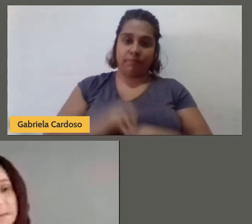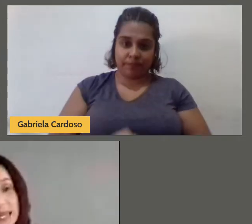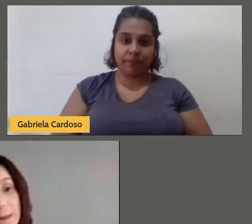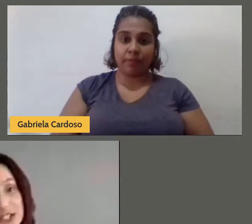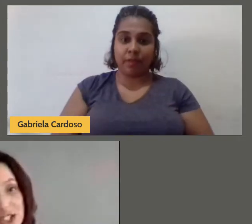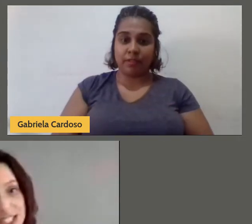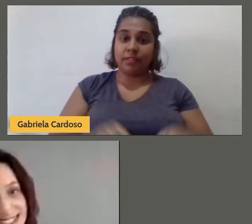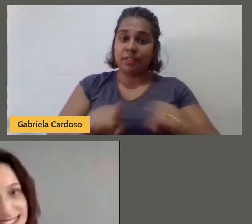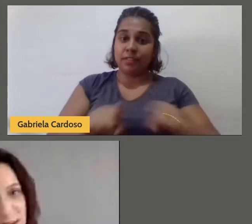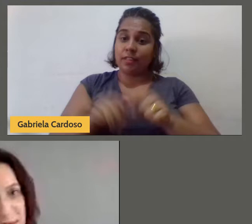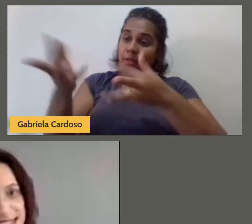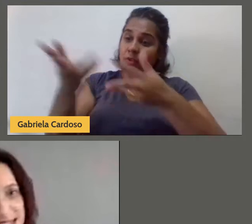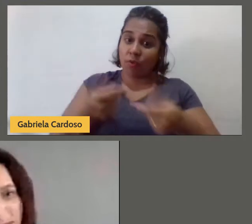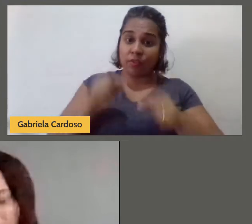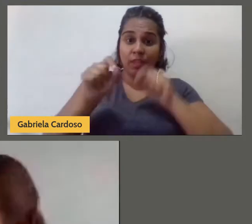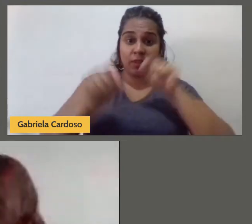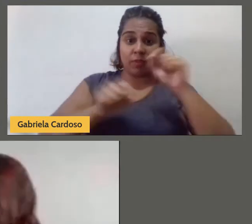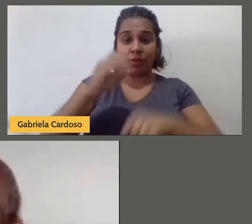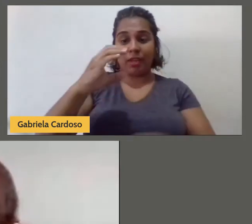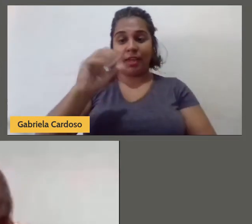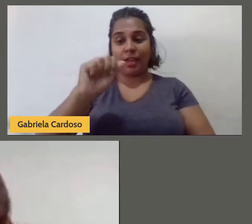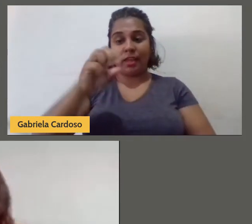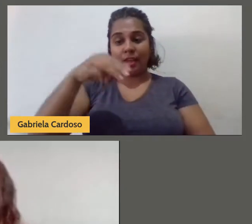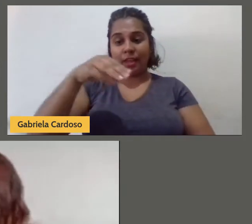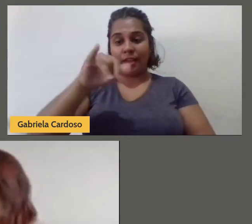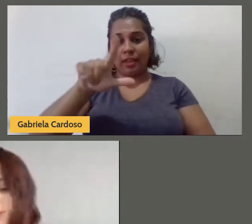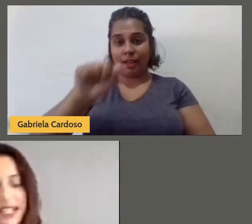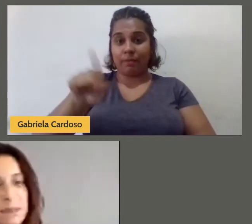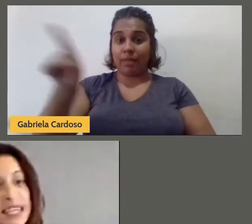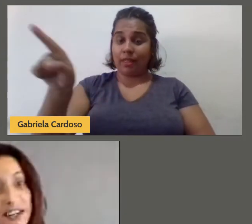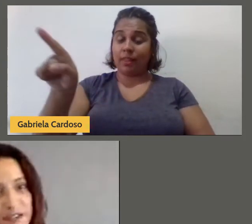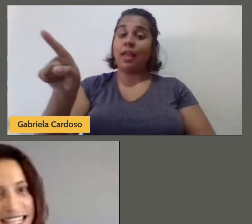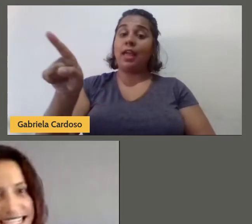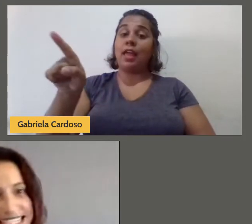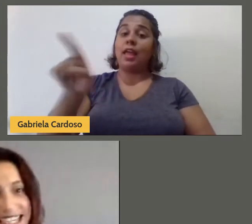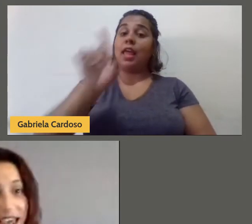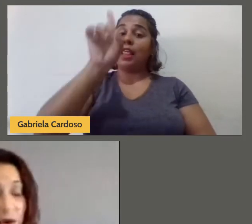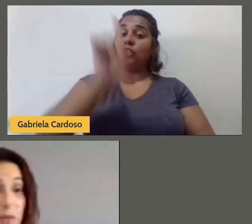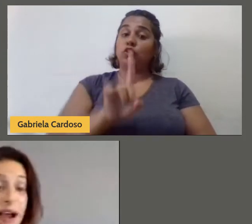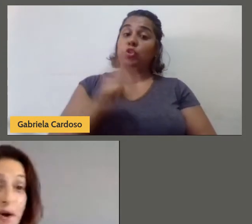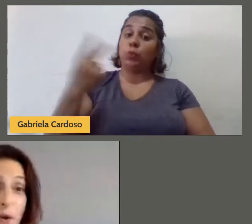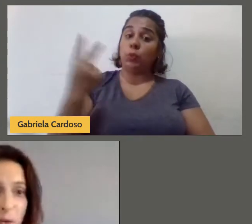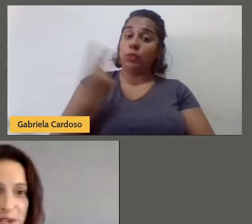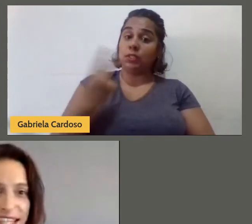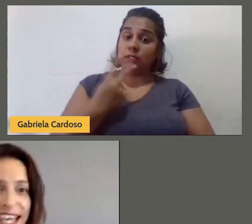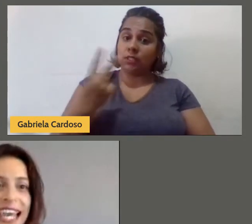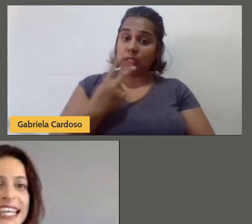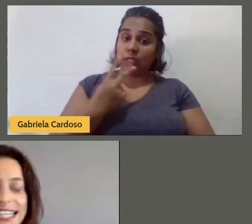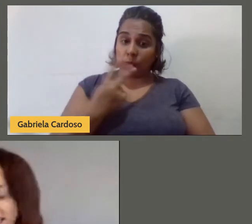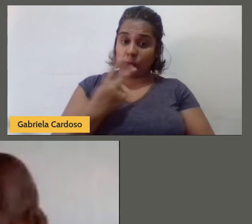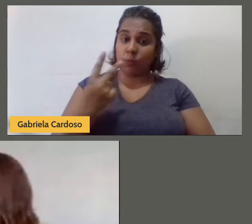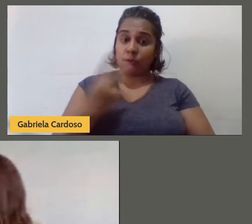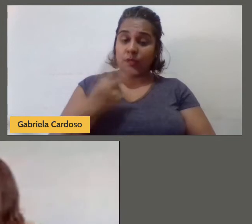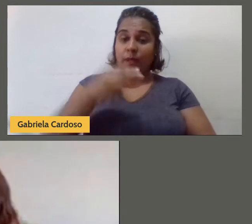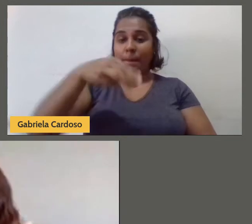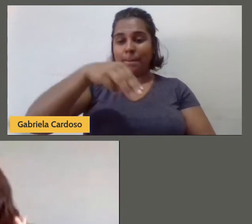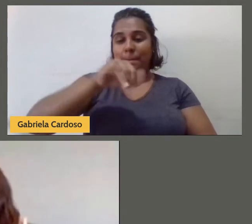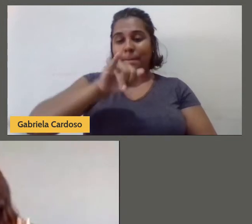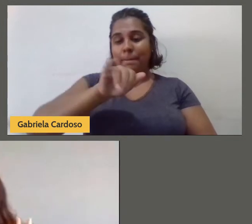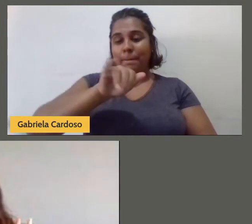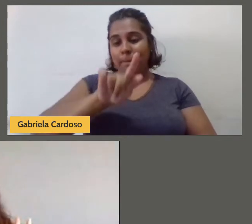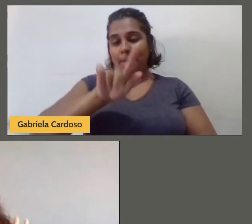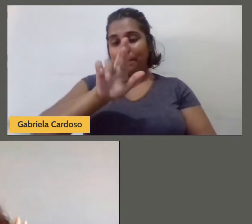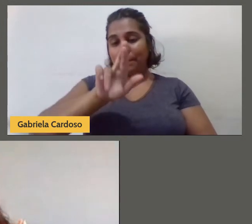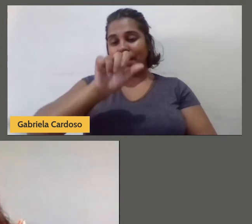Camila Batista para esse papo. Ela é vice-diretora da Migraflix, que é uma ONG que, vou